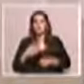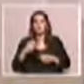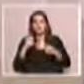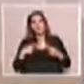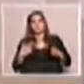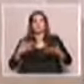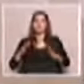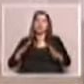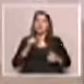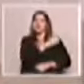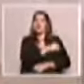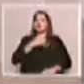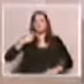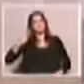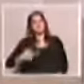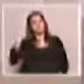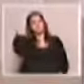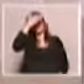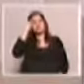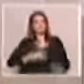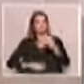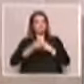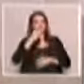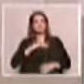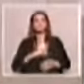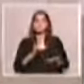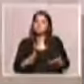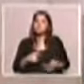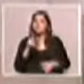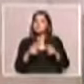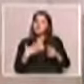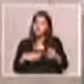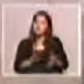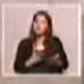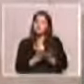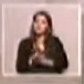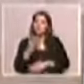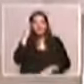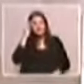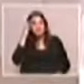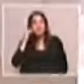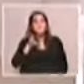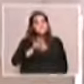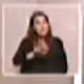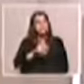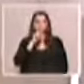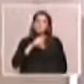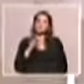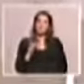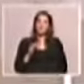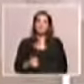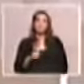boas e neste momento aqui já ninguém me chateia. A tua ideia era não retirar esse momento de prazer às pessoas, mas tendo noção que se calhar vale a pena